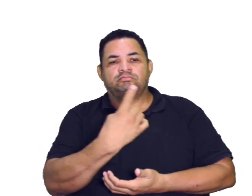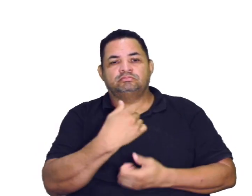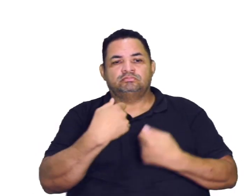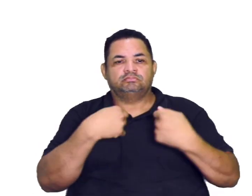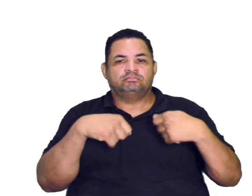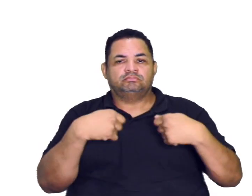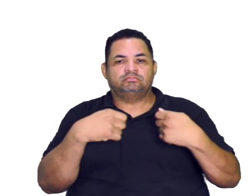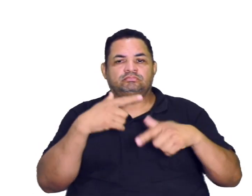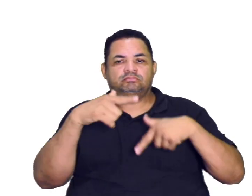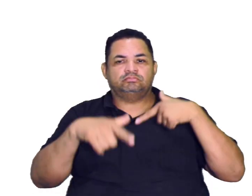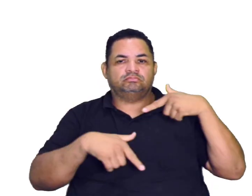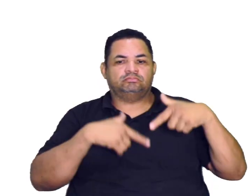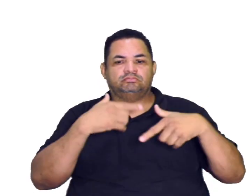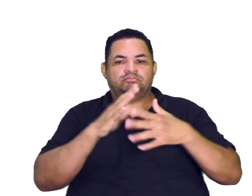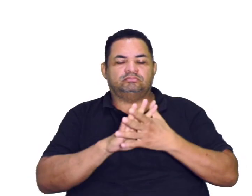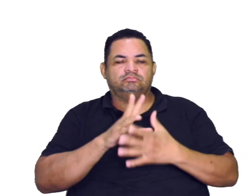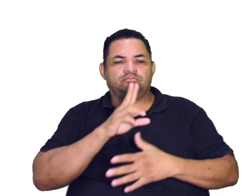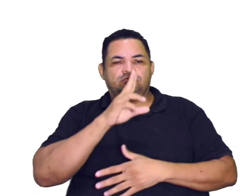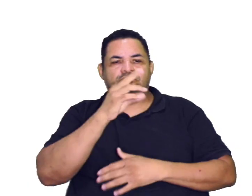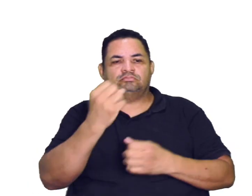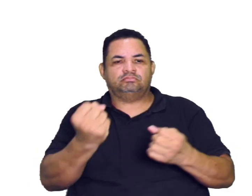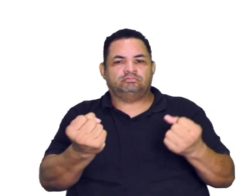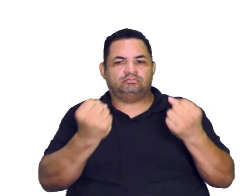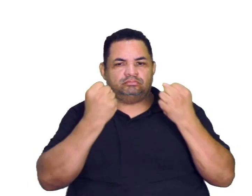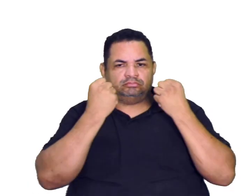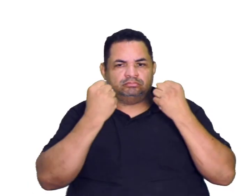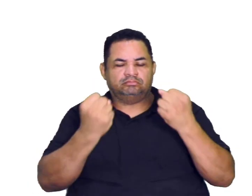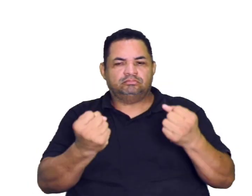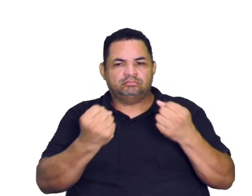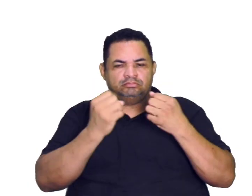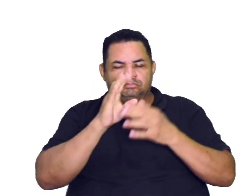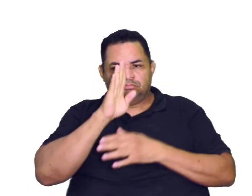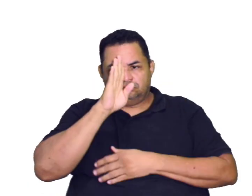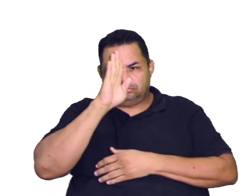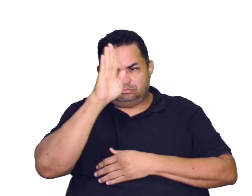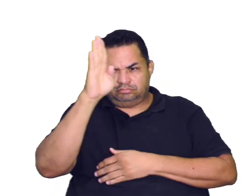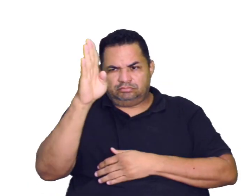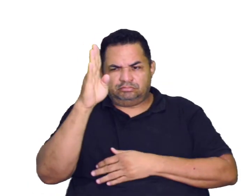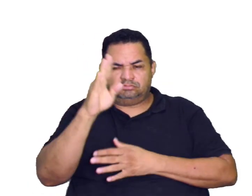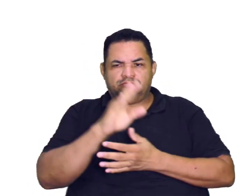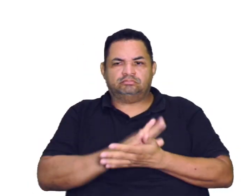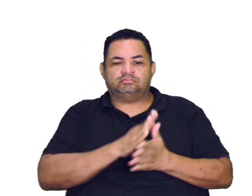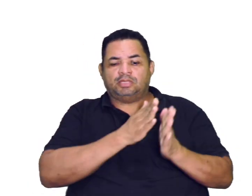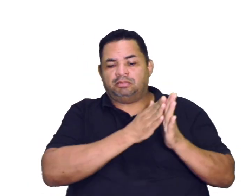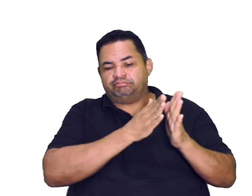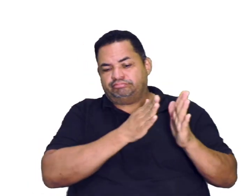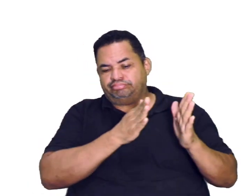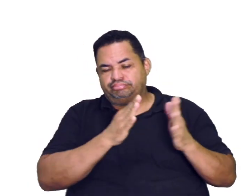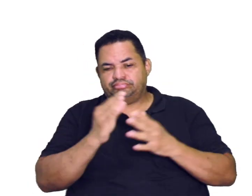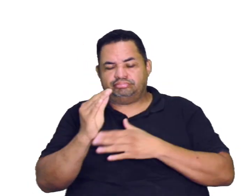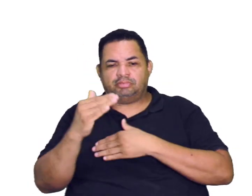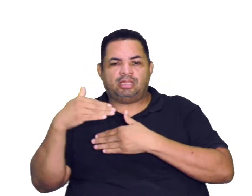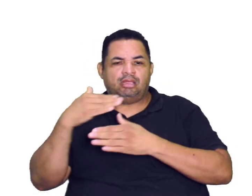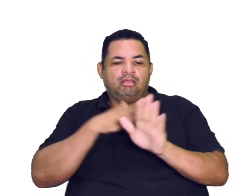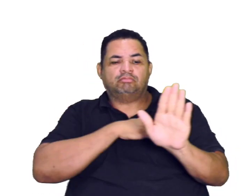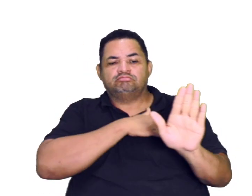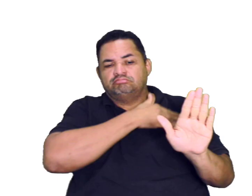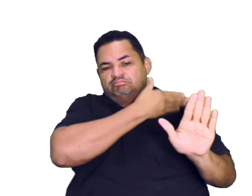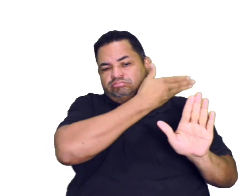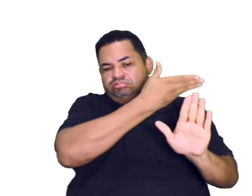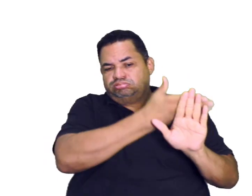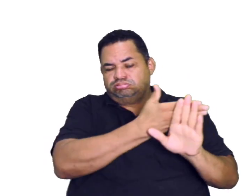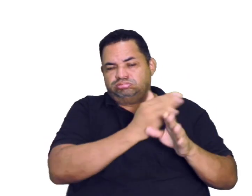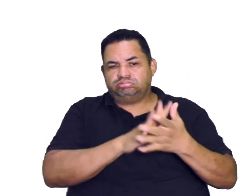todos precisamos trabalhar o fortalecimento através da musculação. Principalmente com o passar da idade. Porque ela